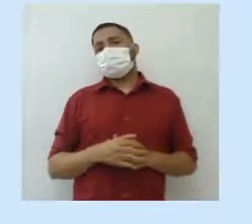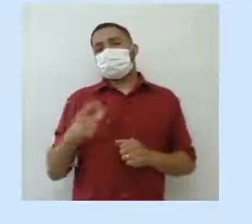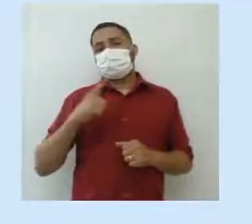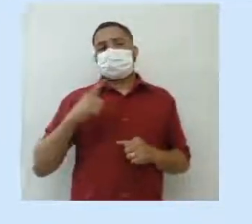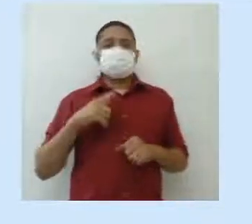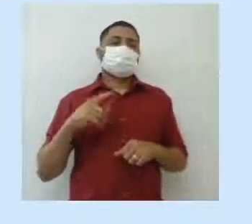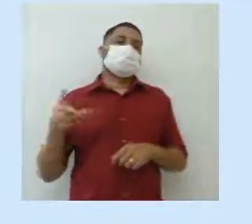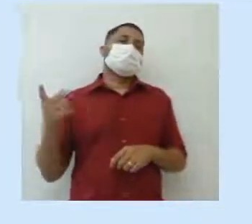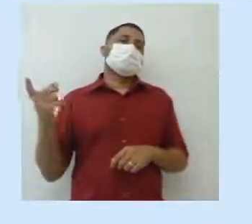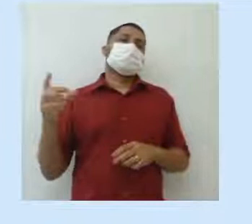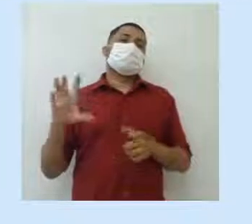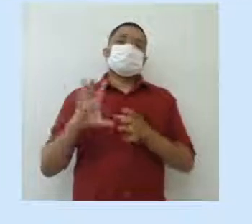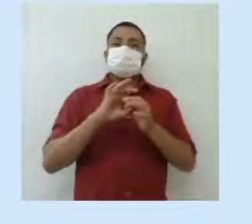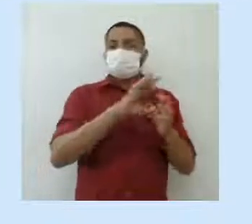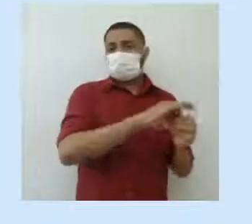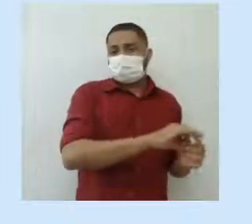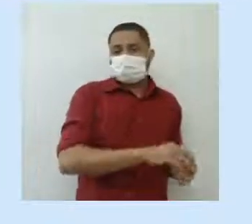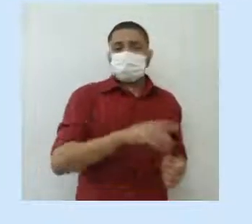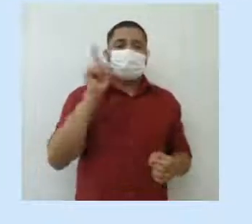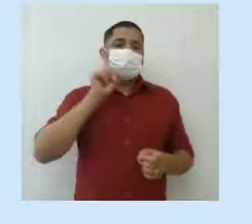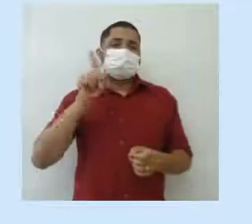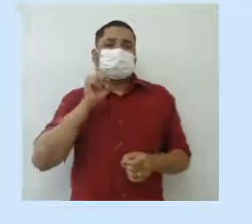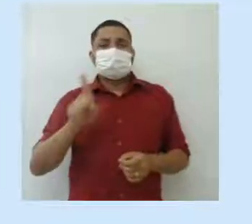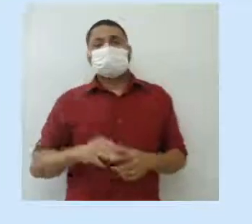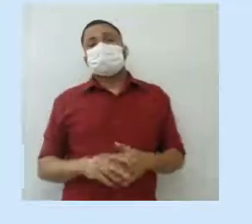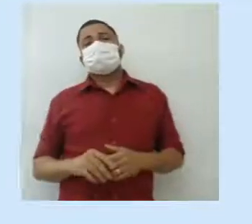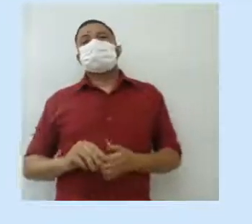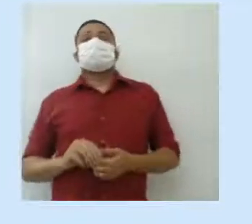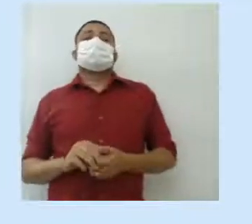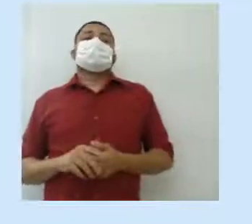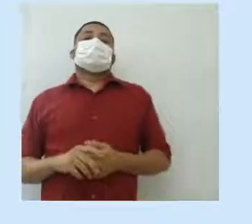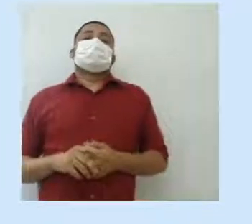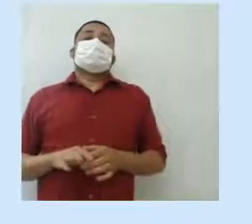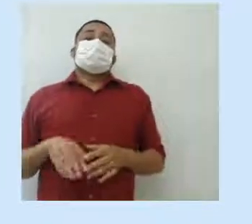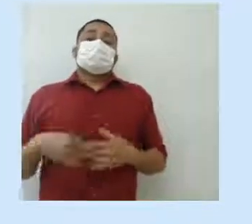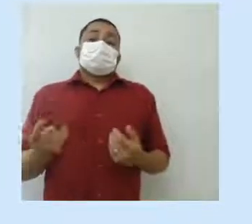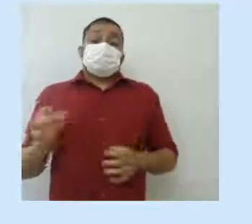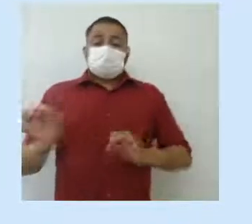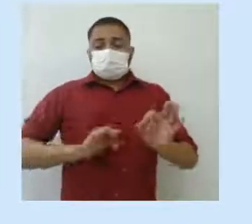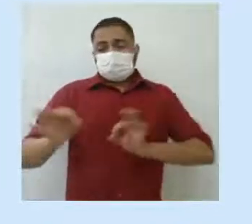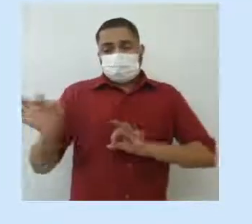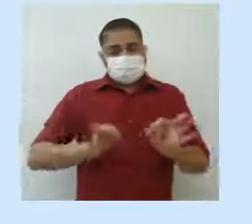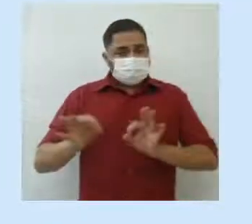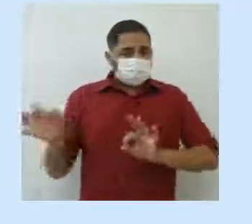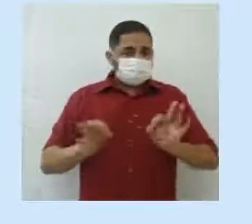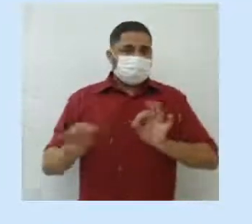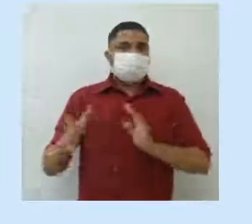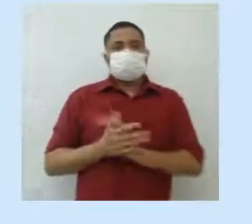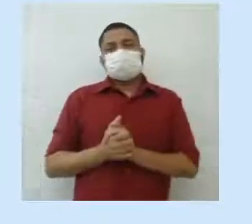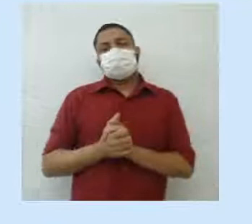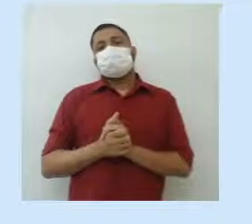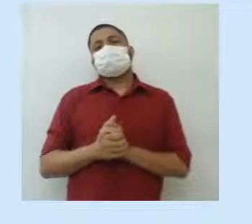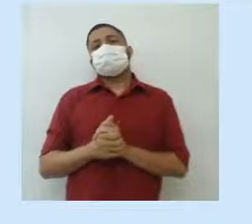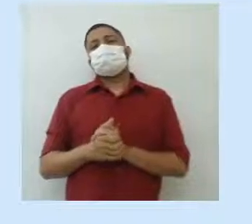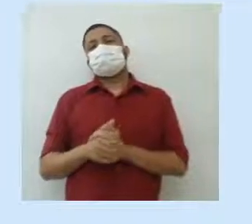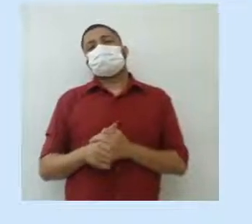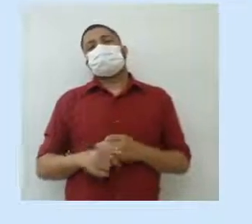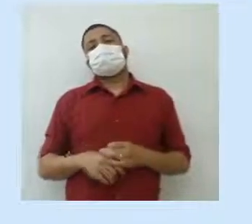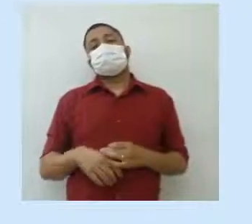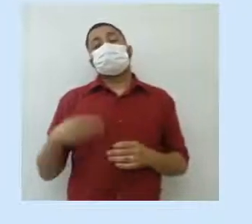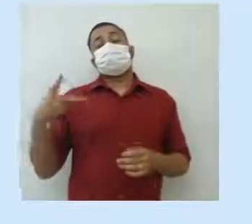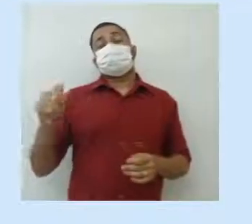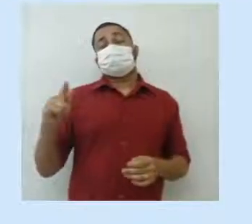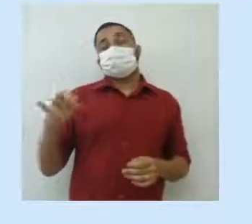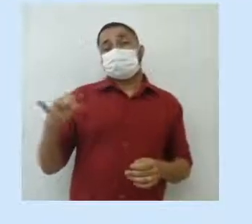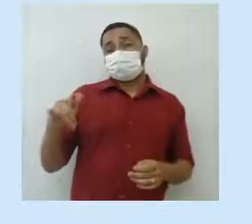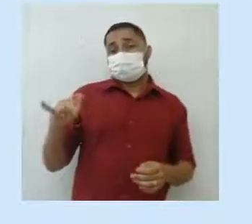América Espanhola, os escravizados africanos se organizavam em palenques